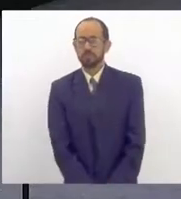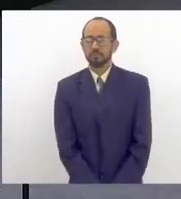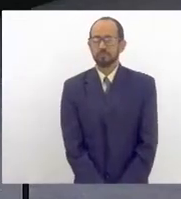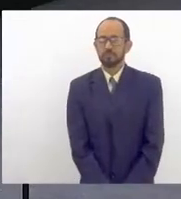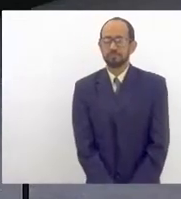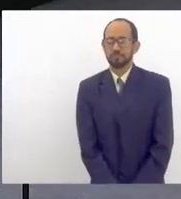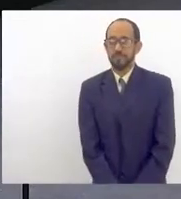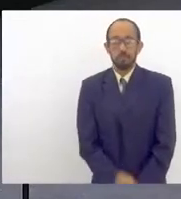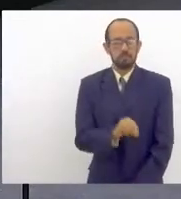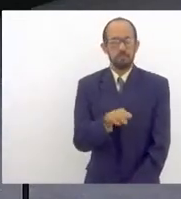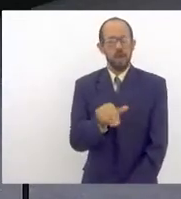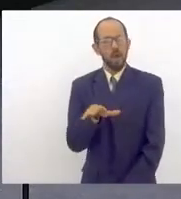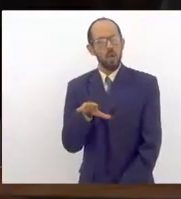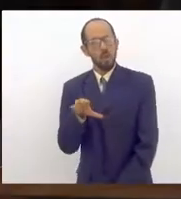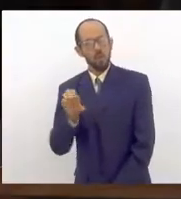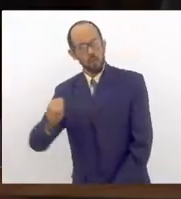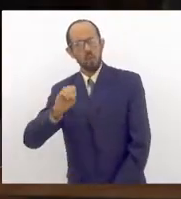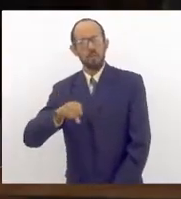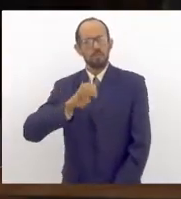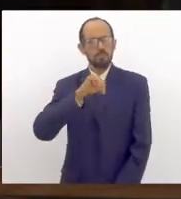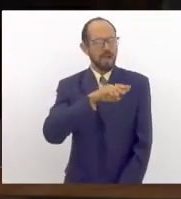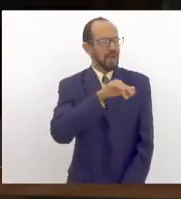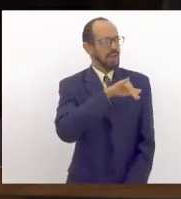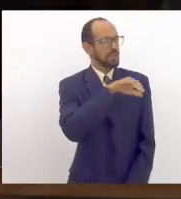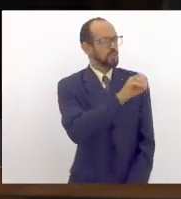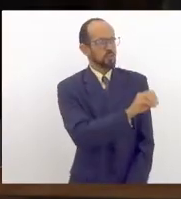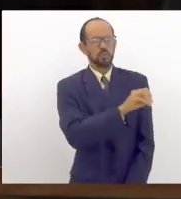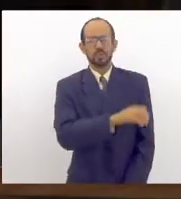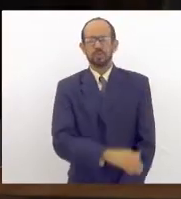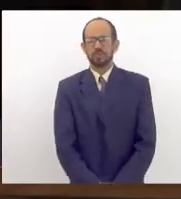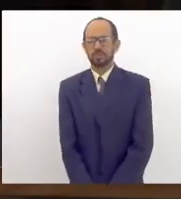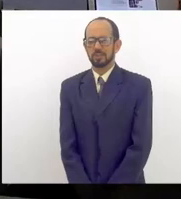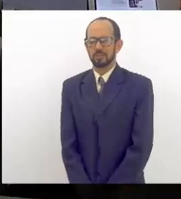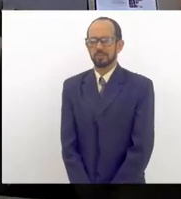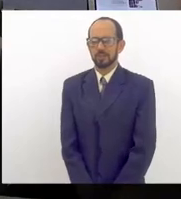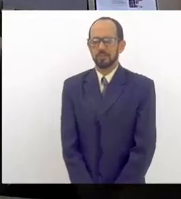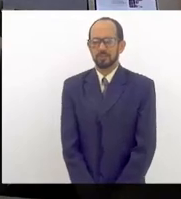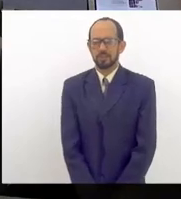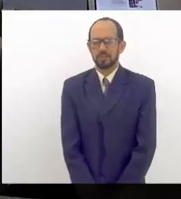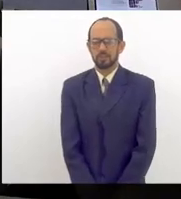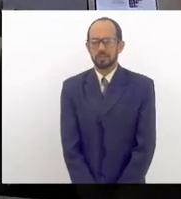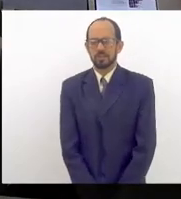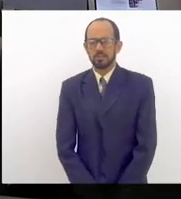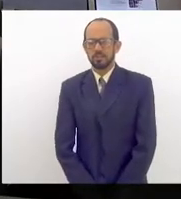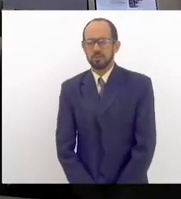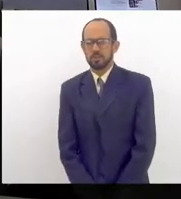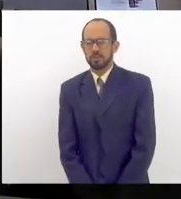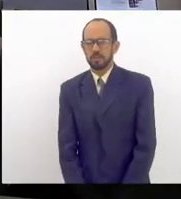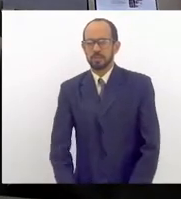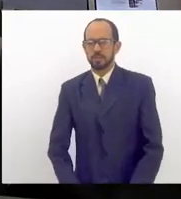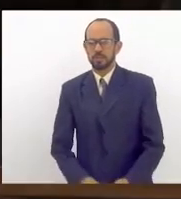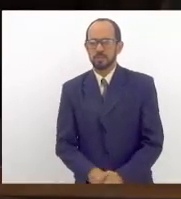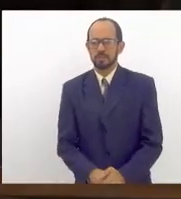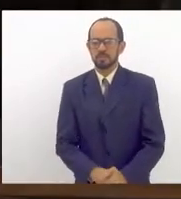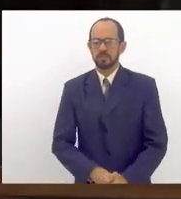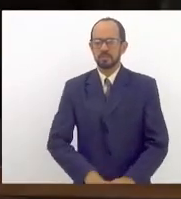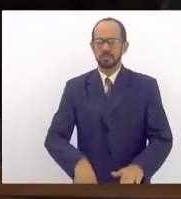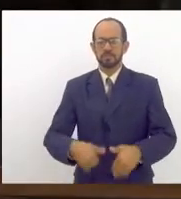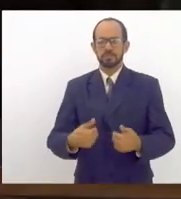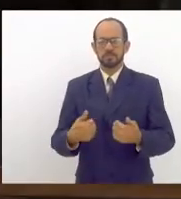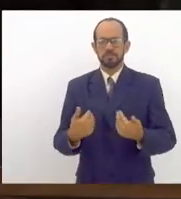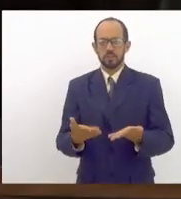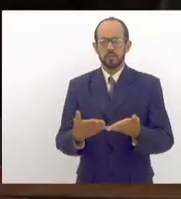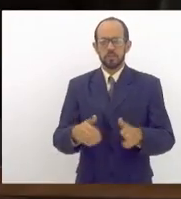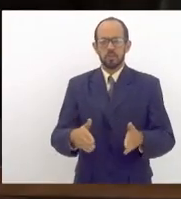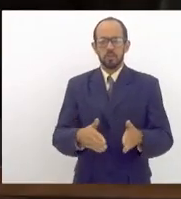Mauro Mário todo mundo junto né Tá vendo você me perseguindo bom quero convidar já imediatamente a nossa